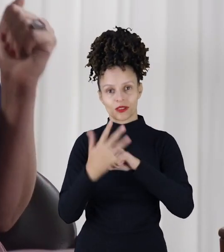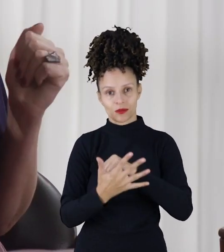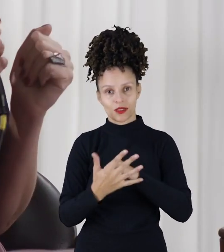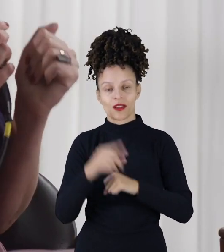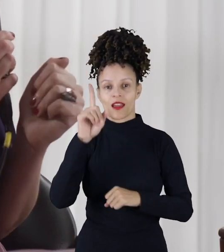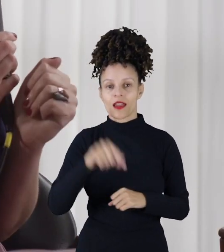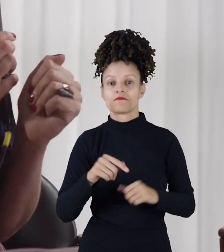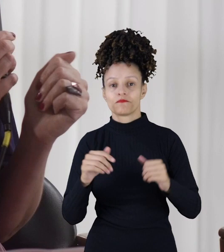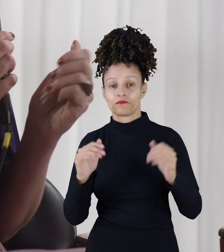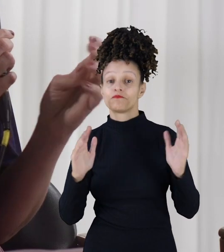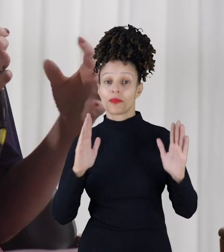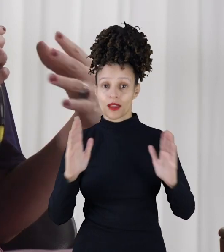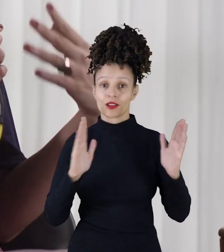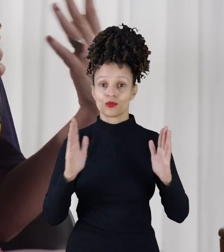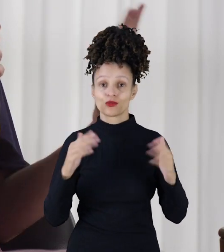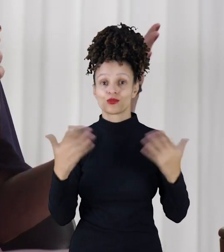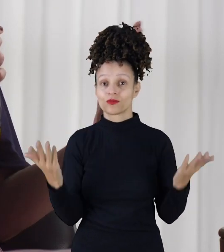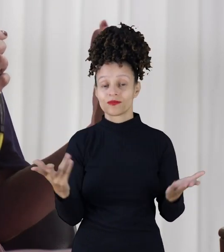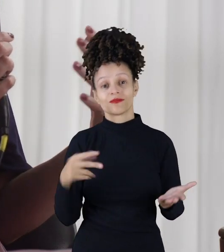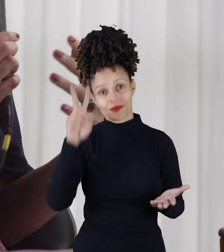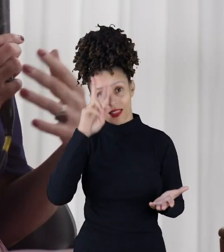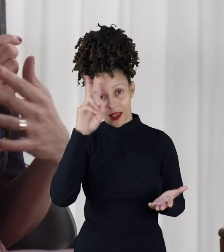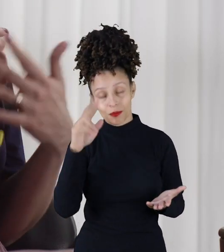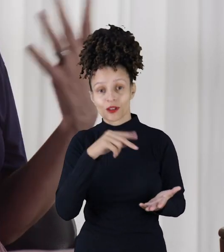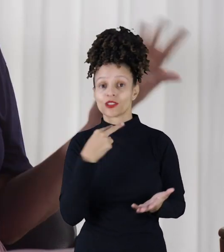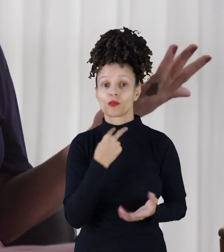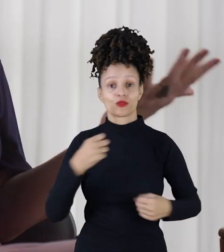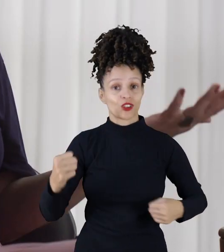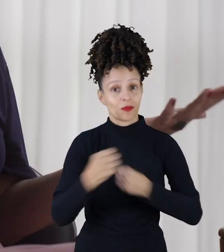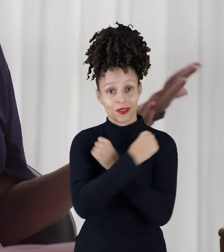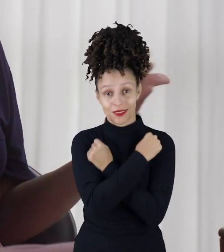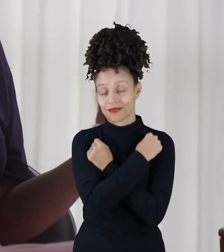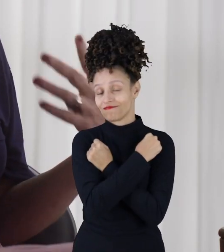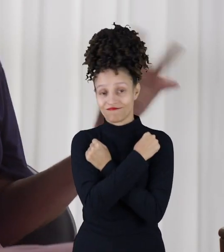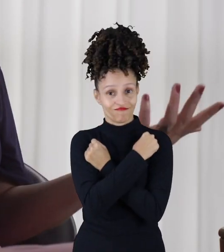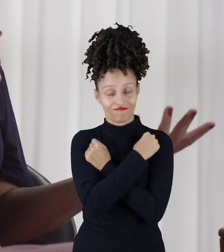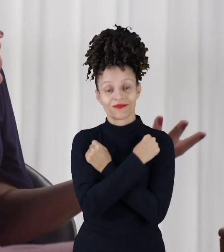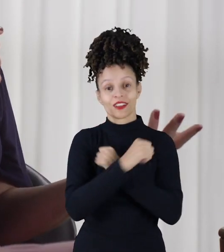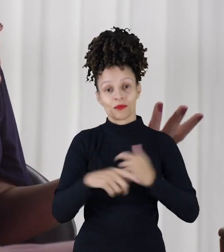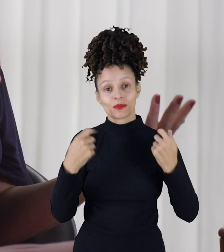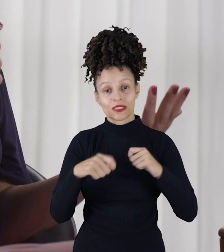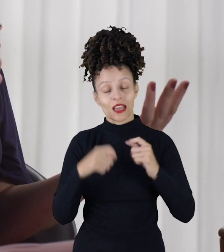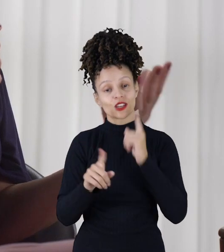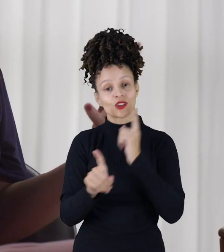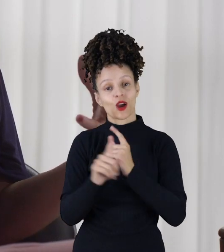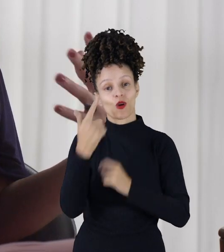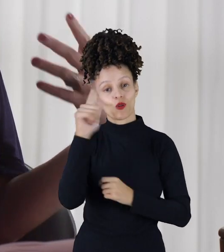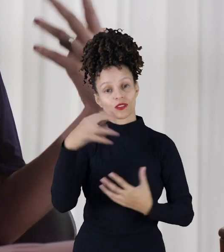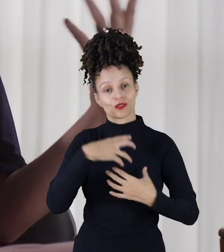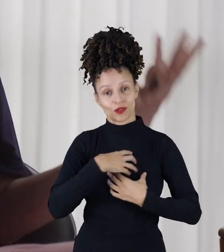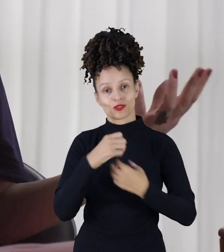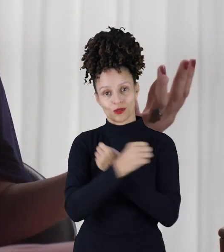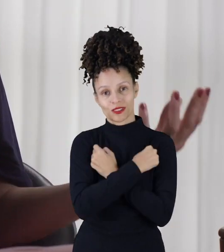coincidência durante a pandemia, que foi um período, todo mundo lembra, que a gente não podia abraçar, né? Que a gente tinha